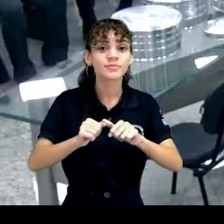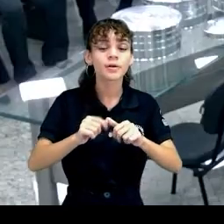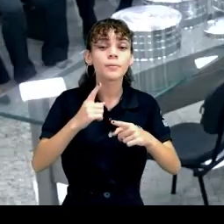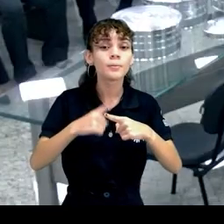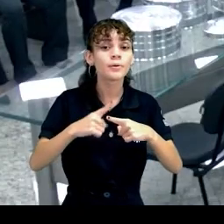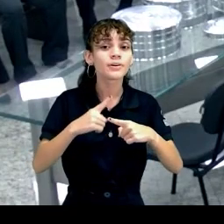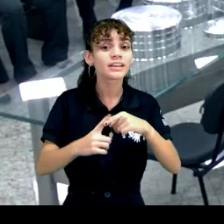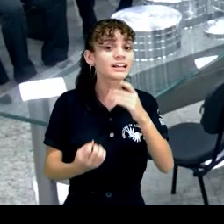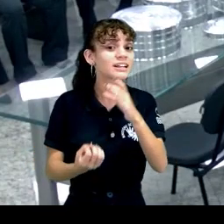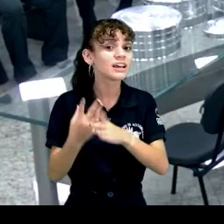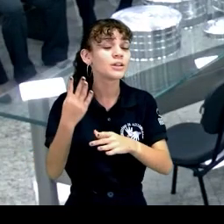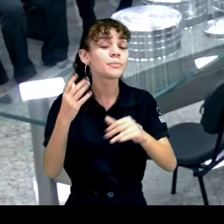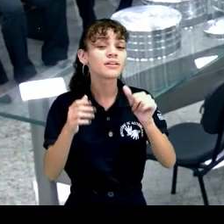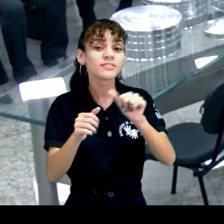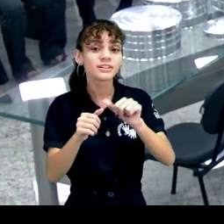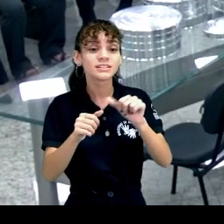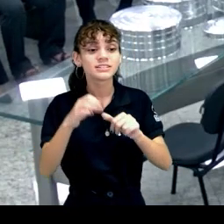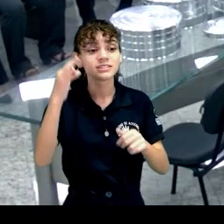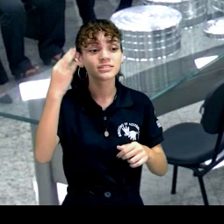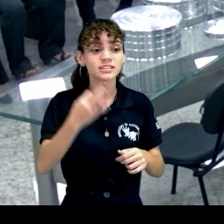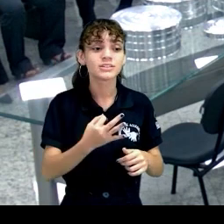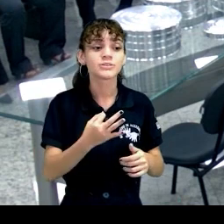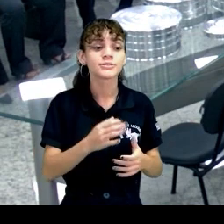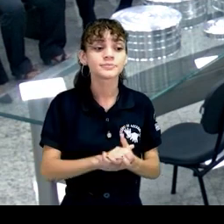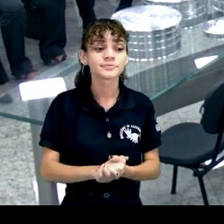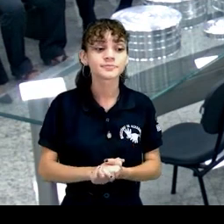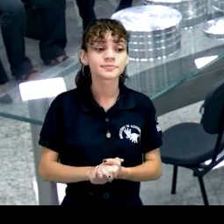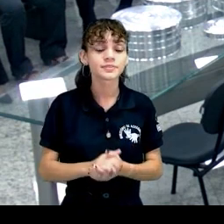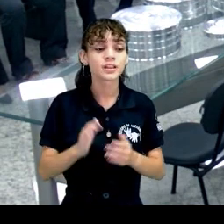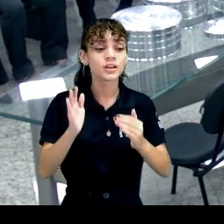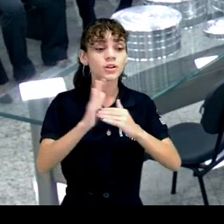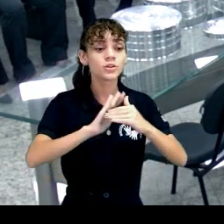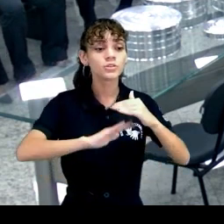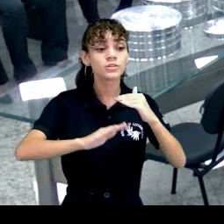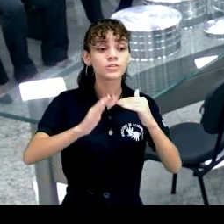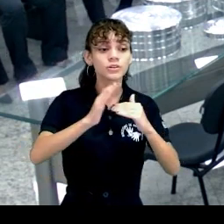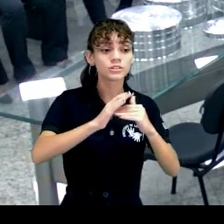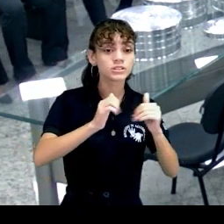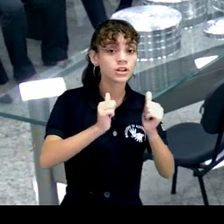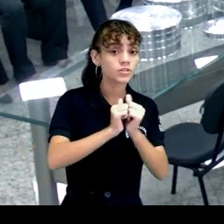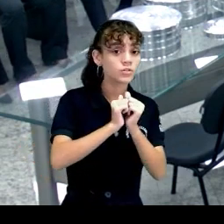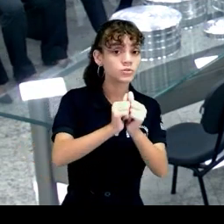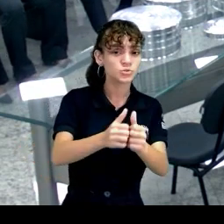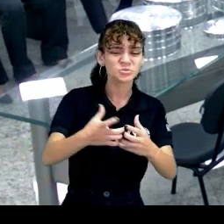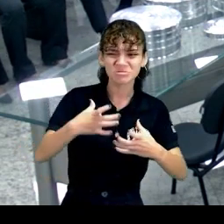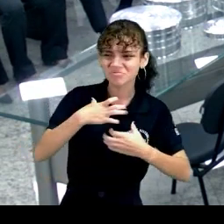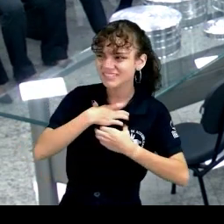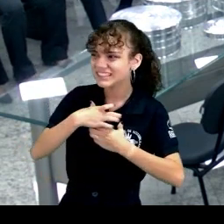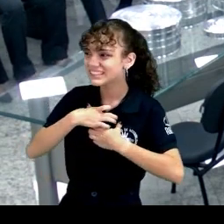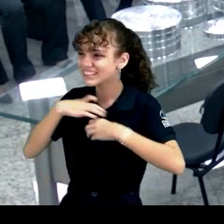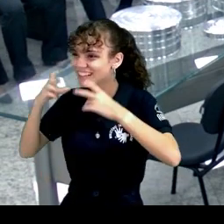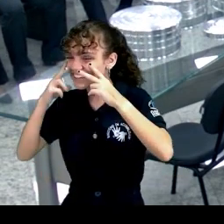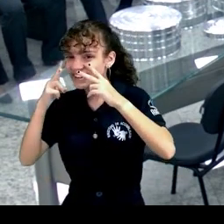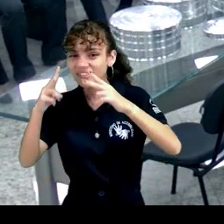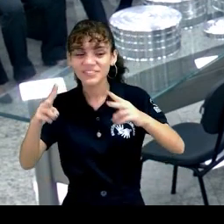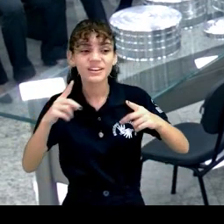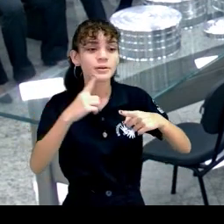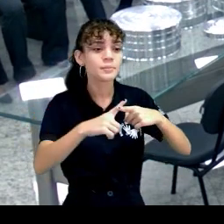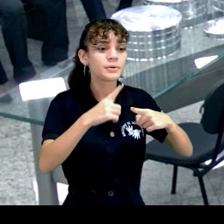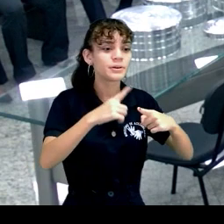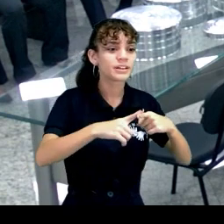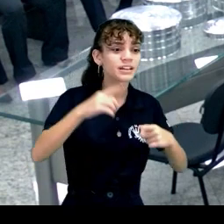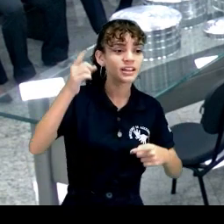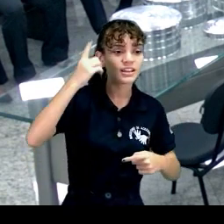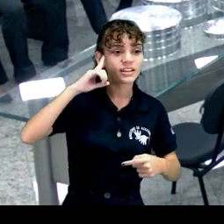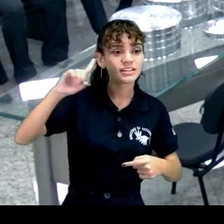impactados, sabendo que Deus é esse, capaz de curar a lepra. Mas a última atitude que serve de exemplo e ensino